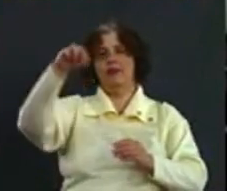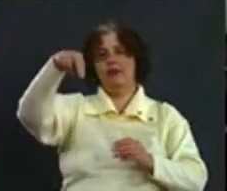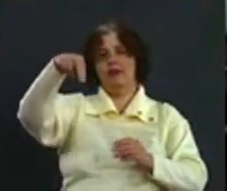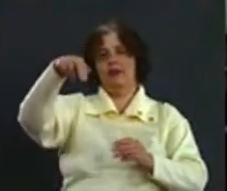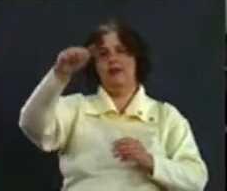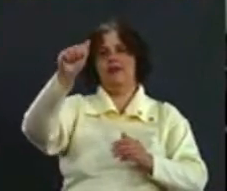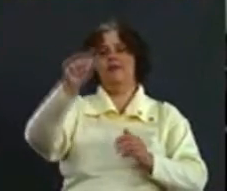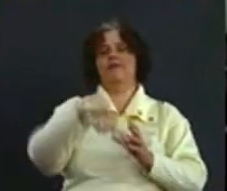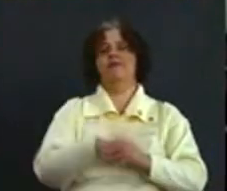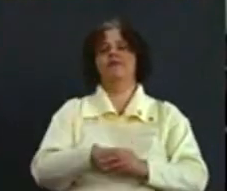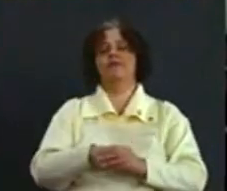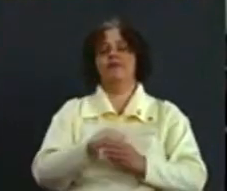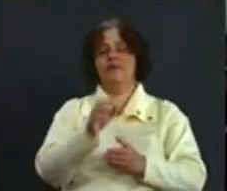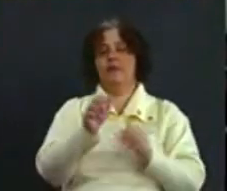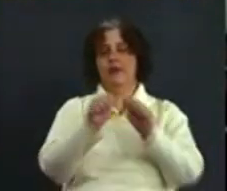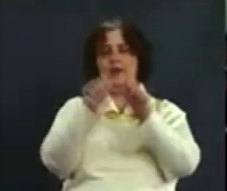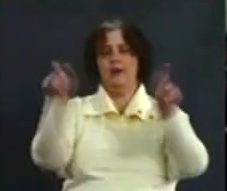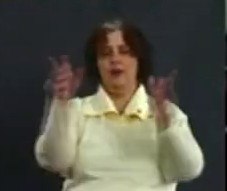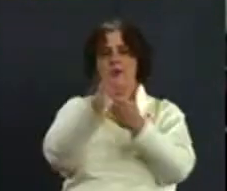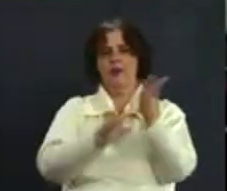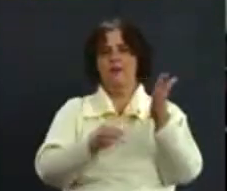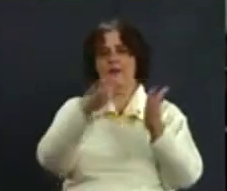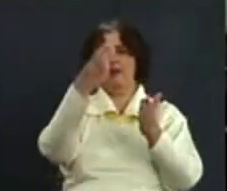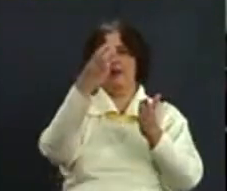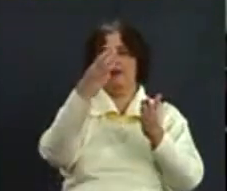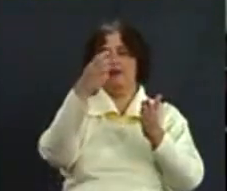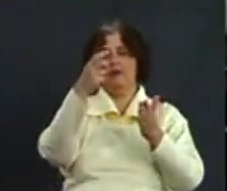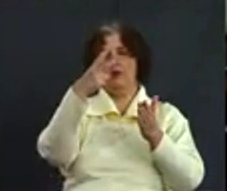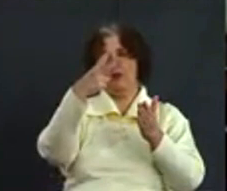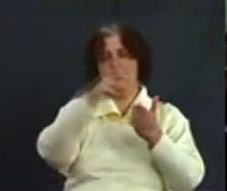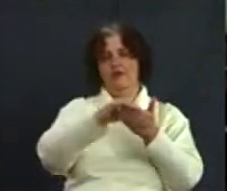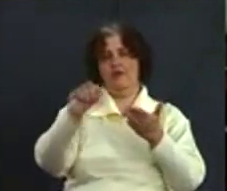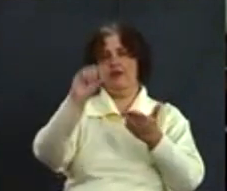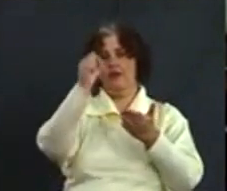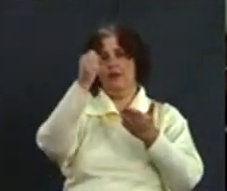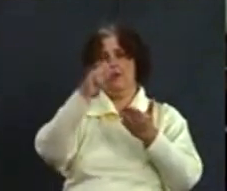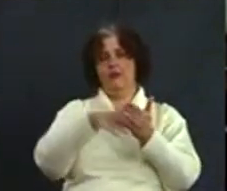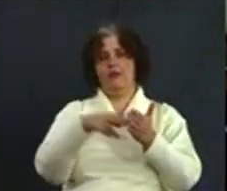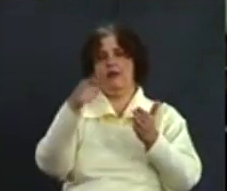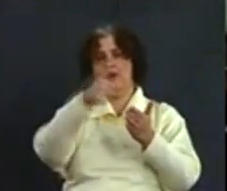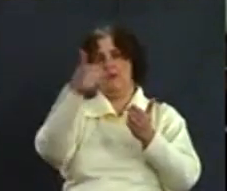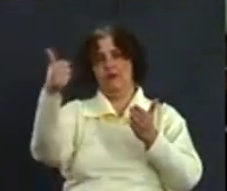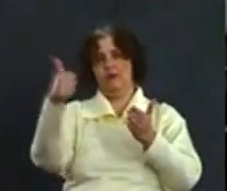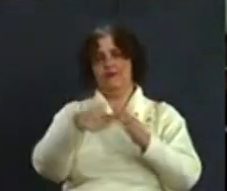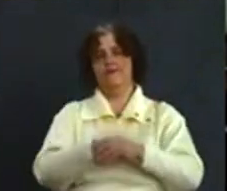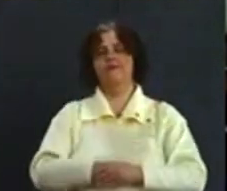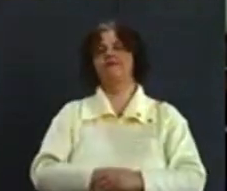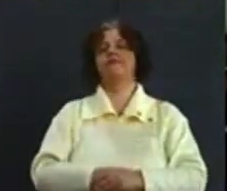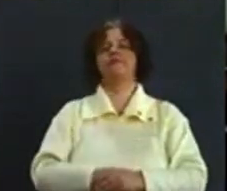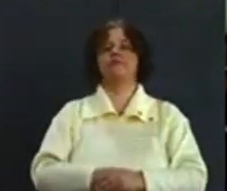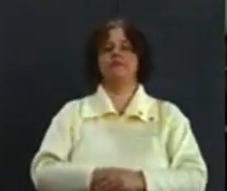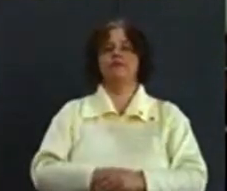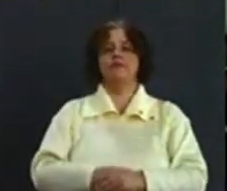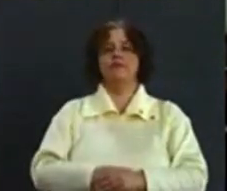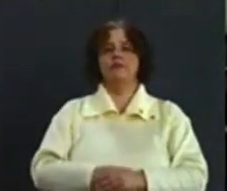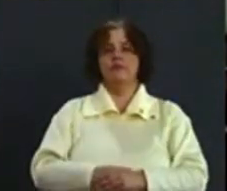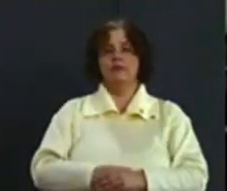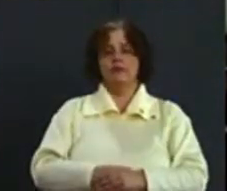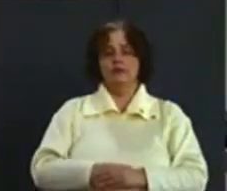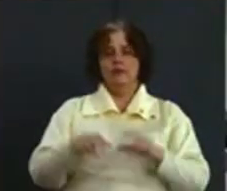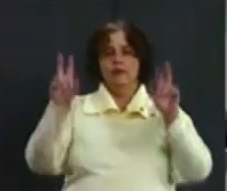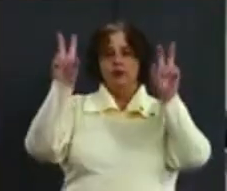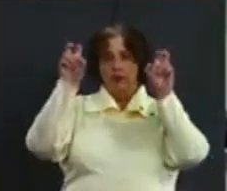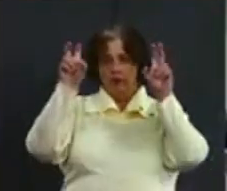Apocalipse, capítulo 2, versos 8 a 11. O tema da nossa mensagem,